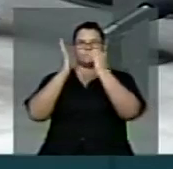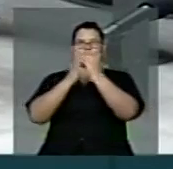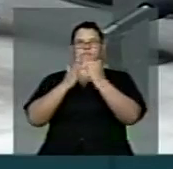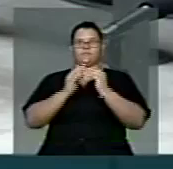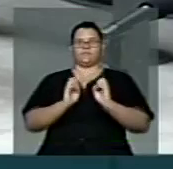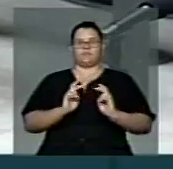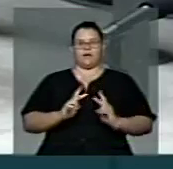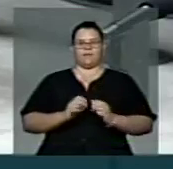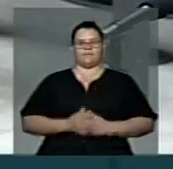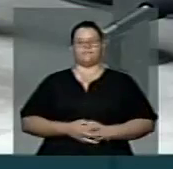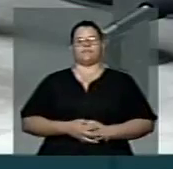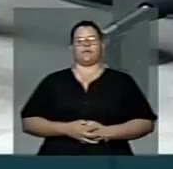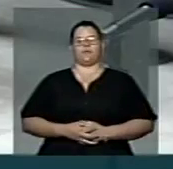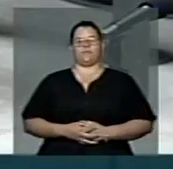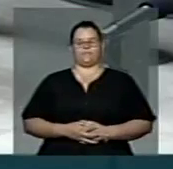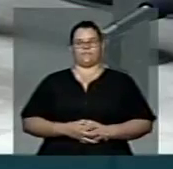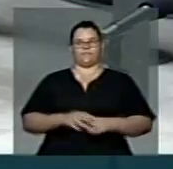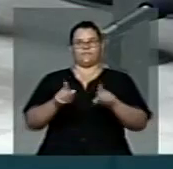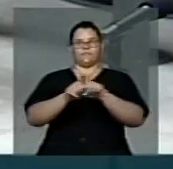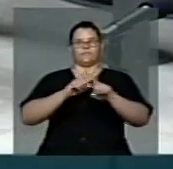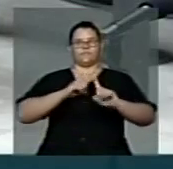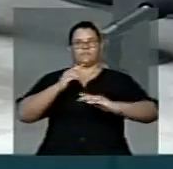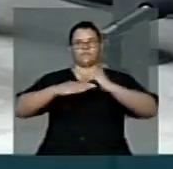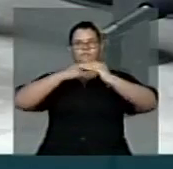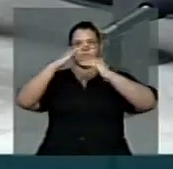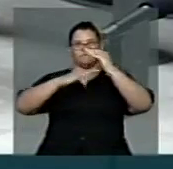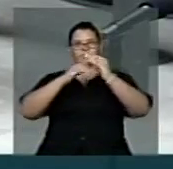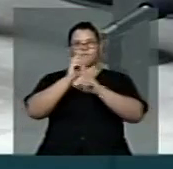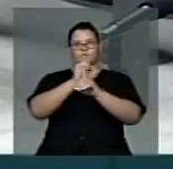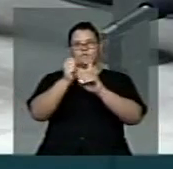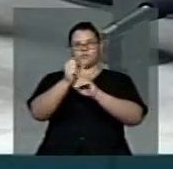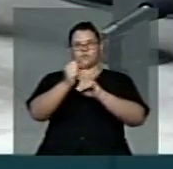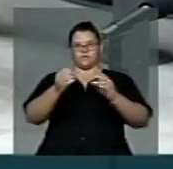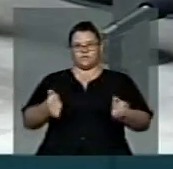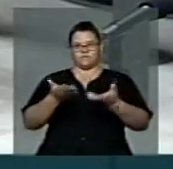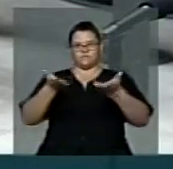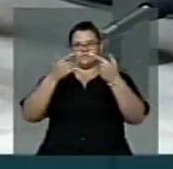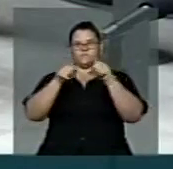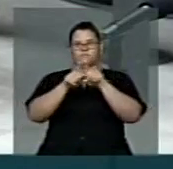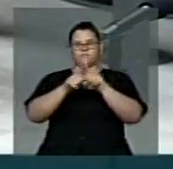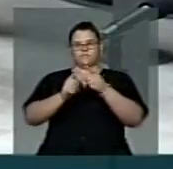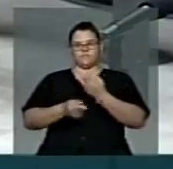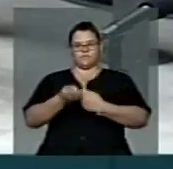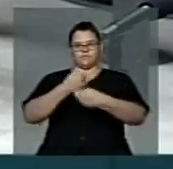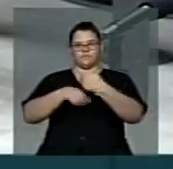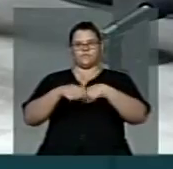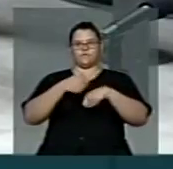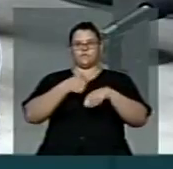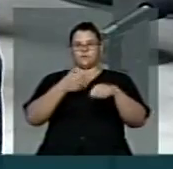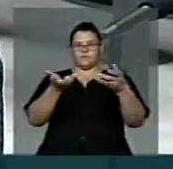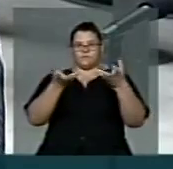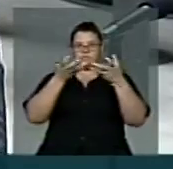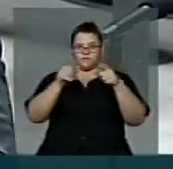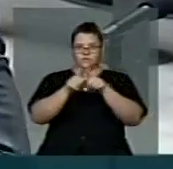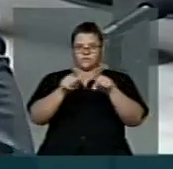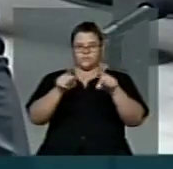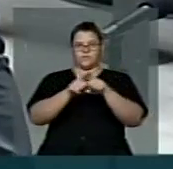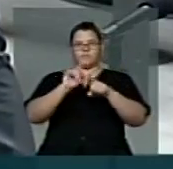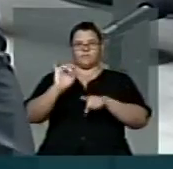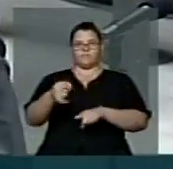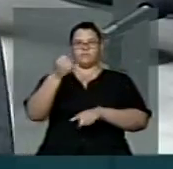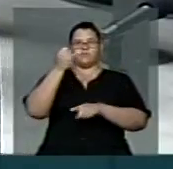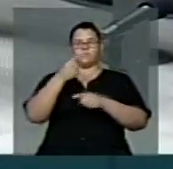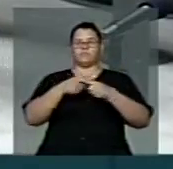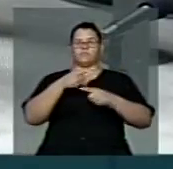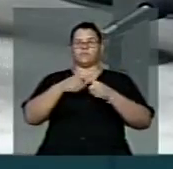termos de desenvolvimento socioeconômico. E eu queria também, deputado, aproveitar a oportunidade para